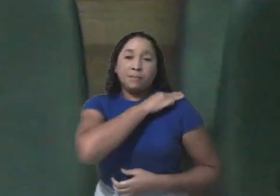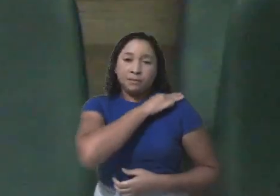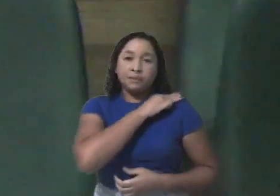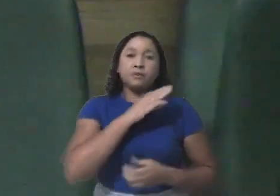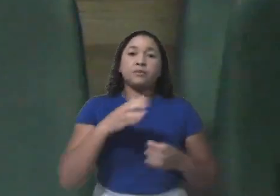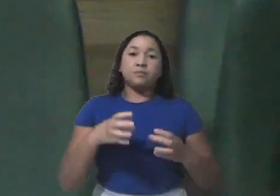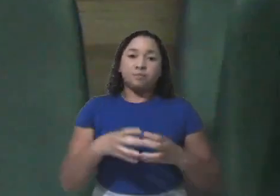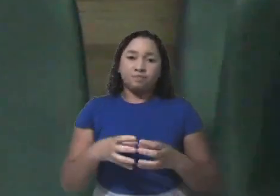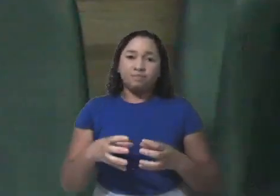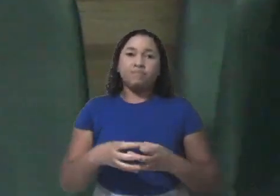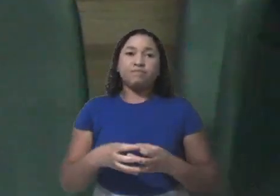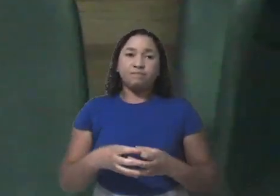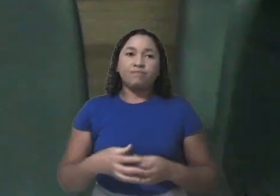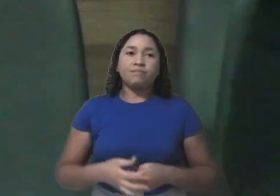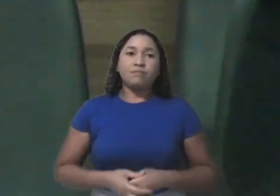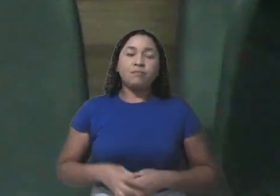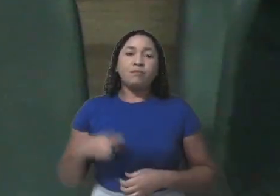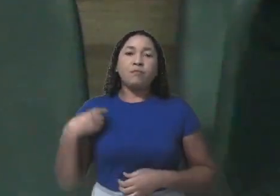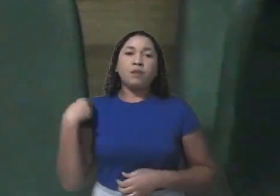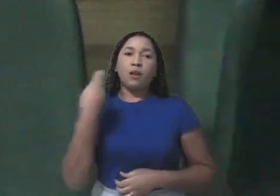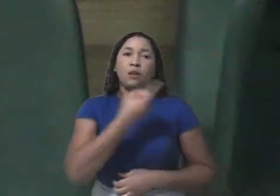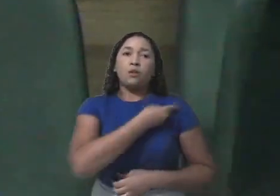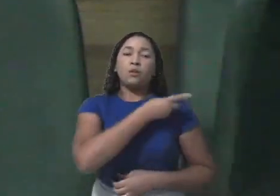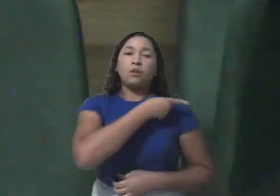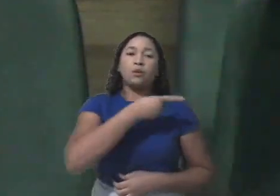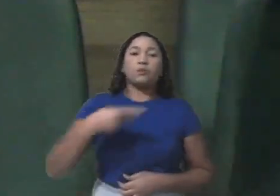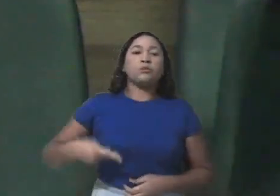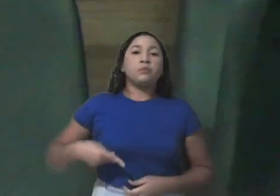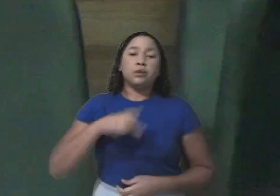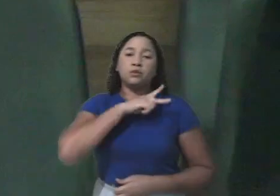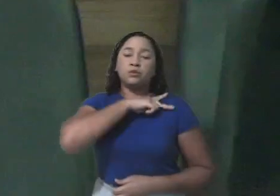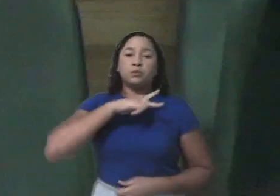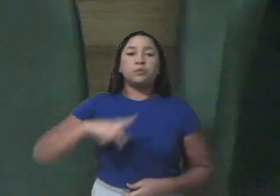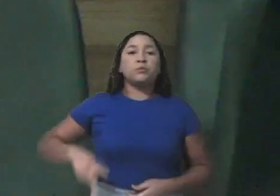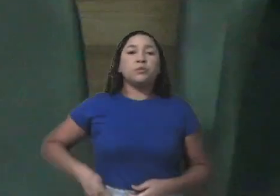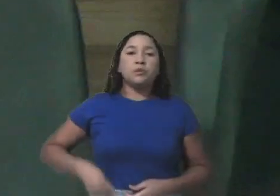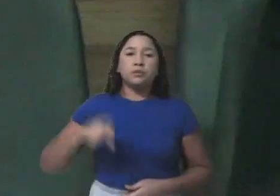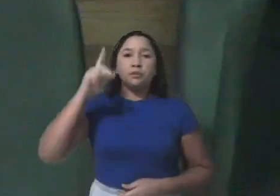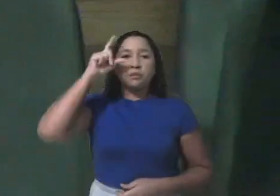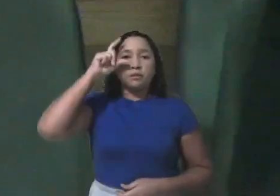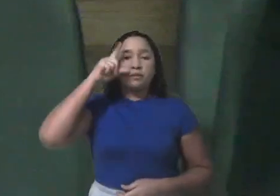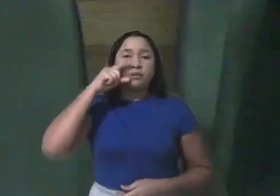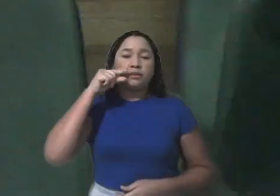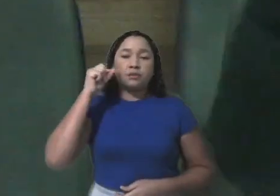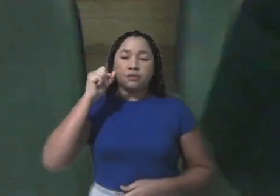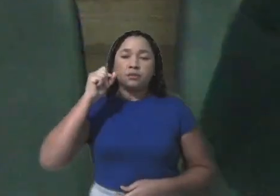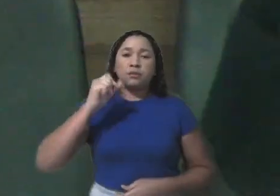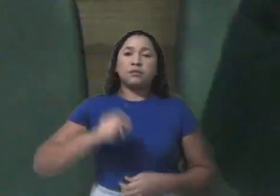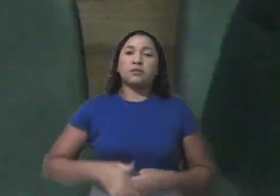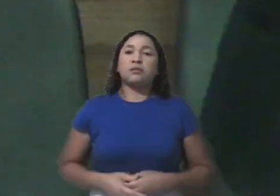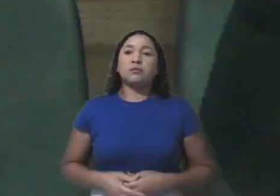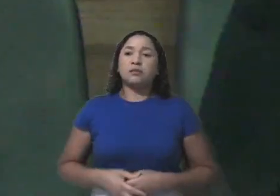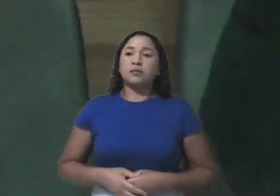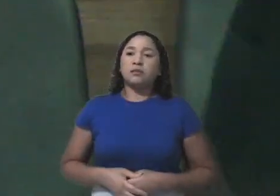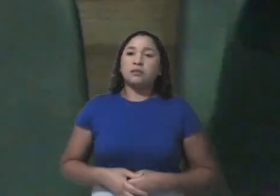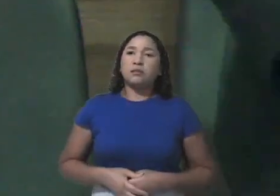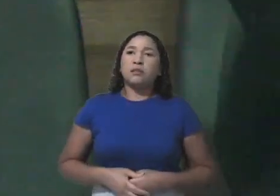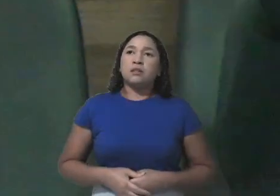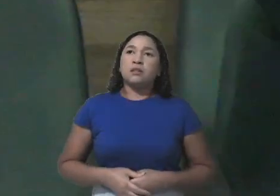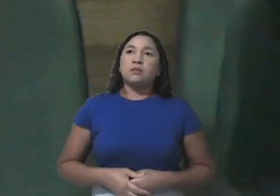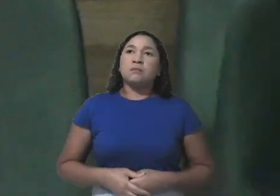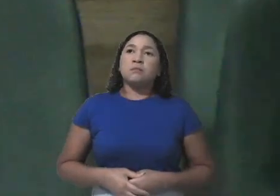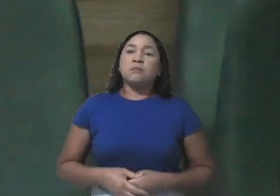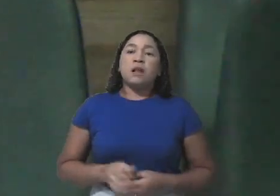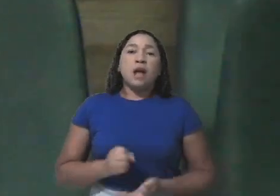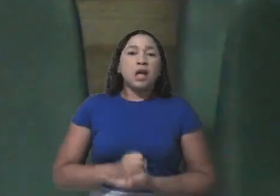que o nosso pastor presidente tem, assim de uma forma bastante precisa, enviado missionários para